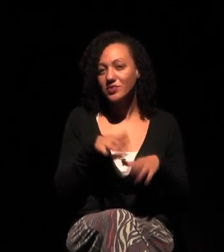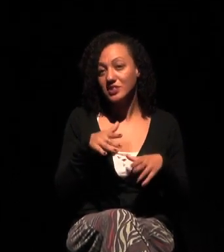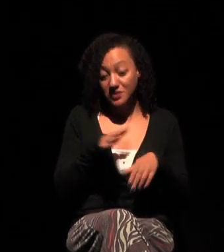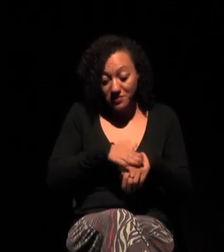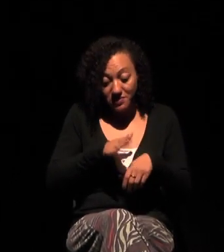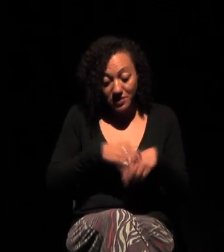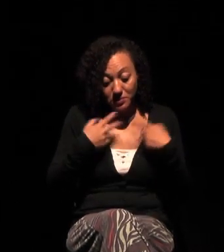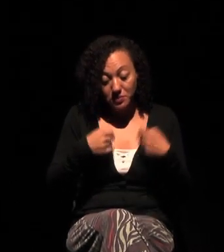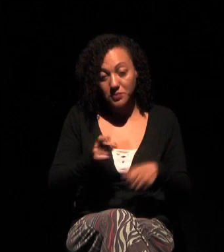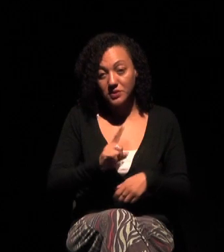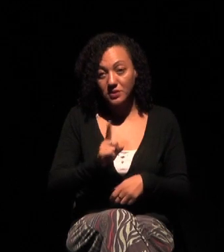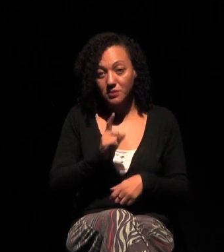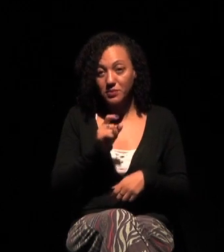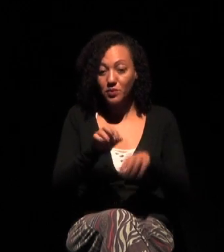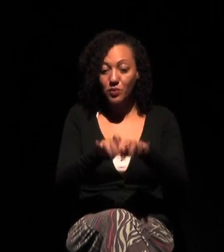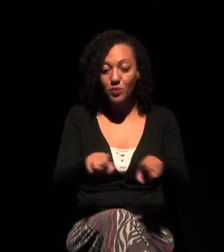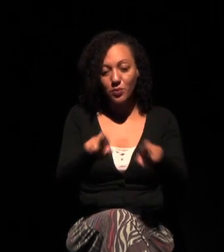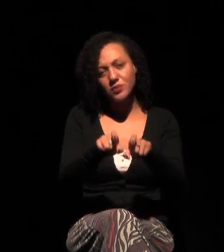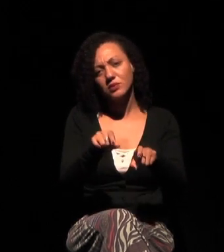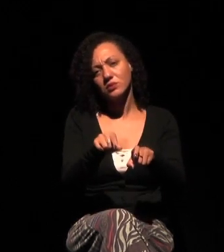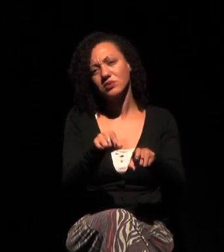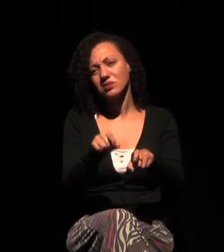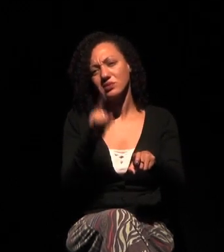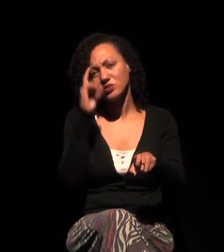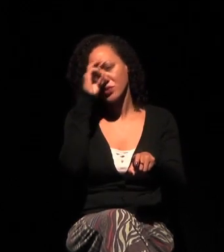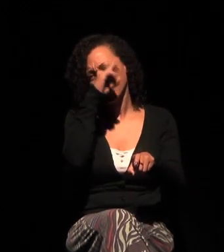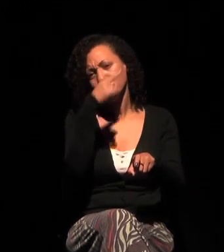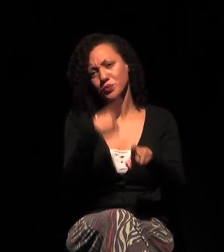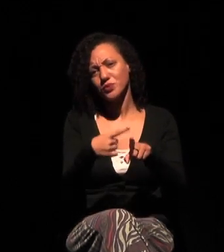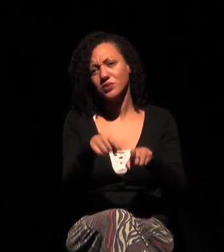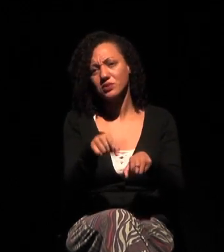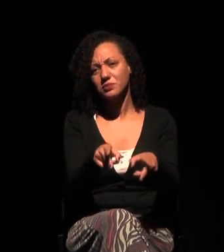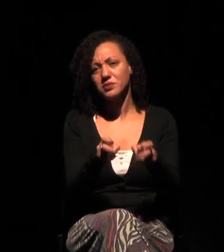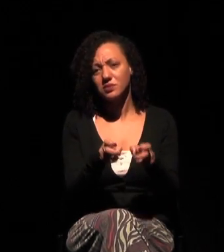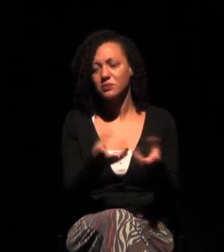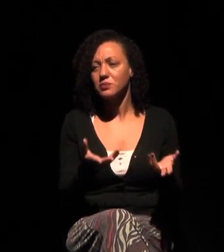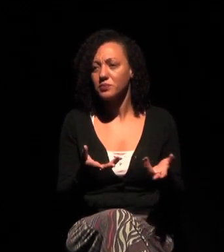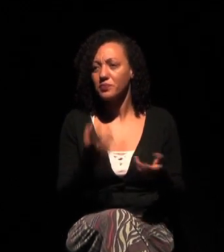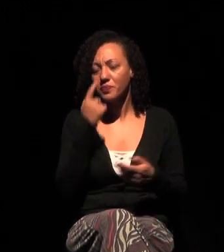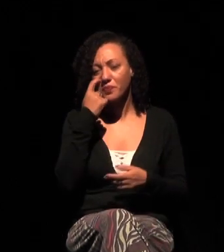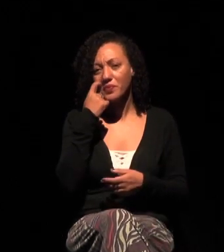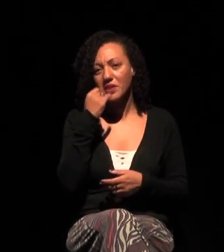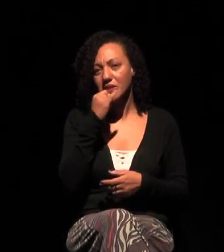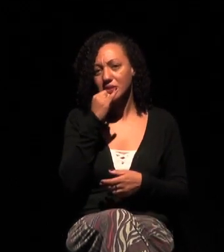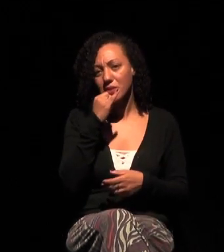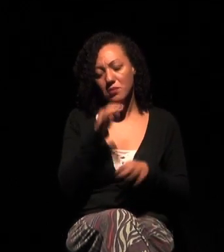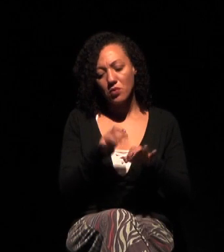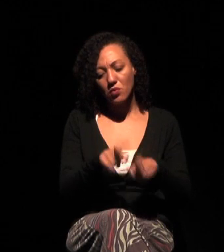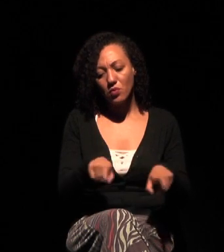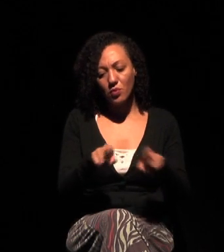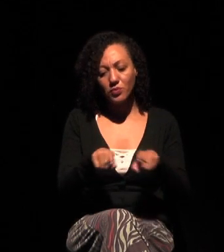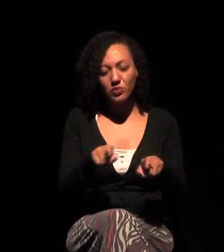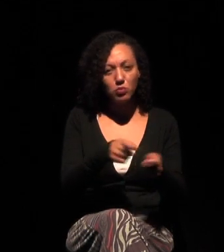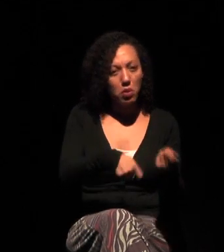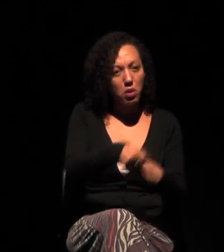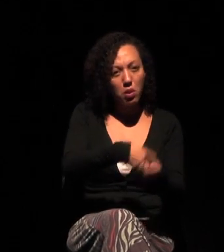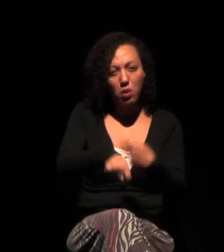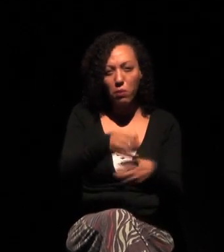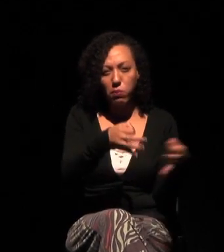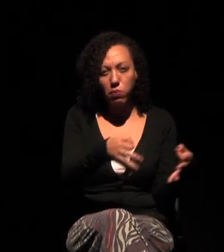o computador é muito difícil realmente você ter todo o aparato por um computador fazer uma negociação adequada